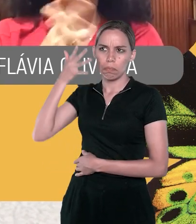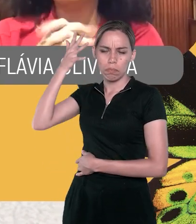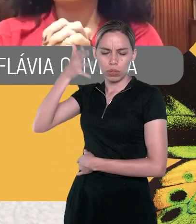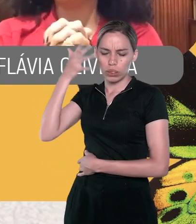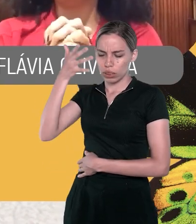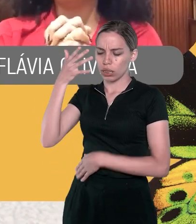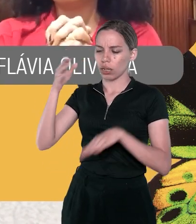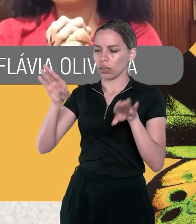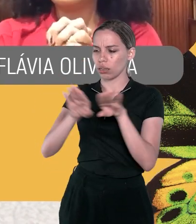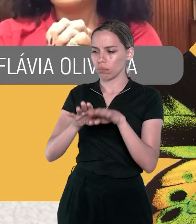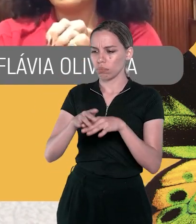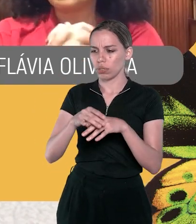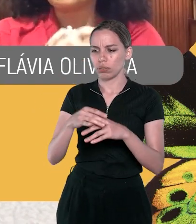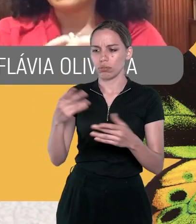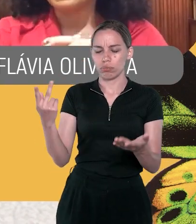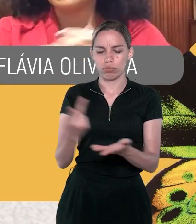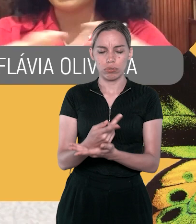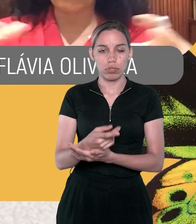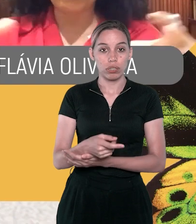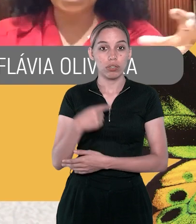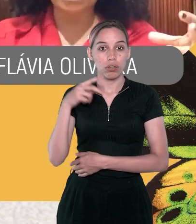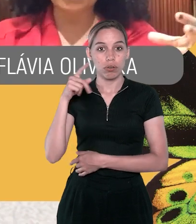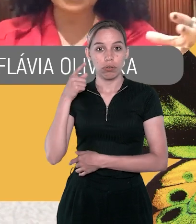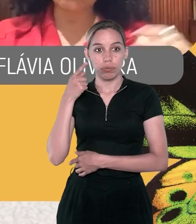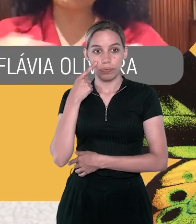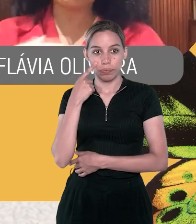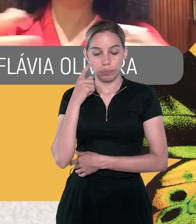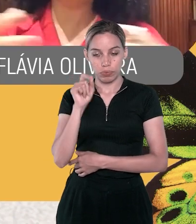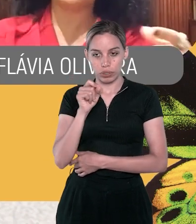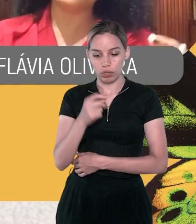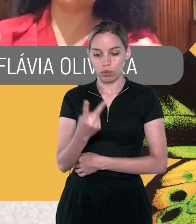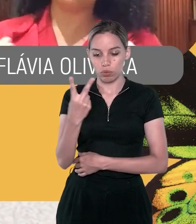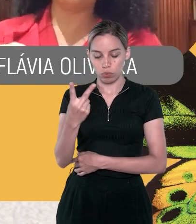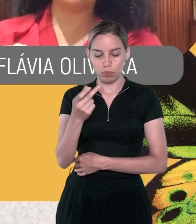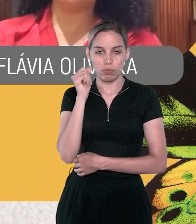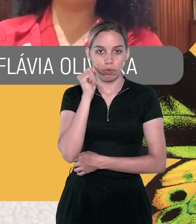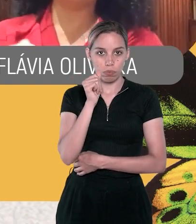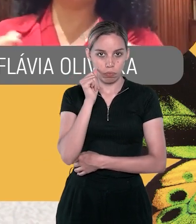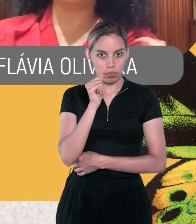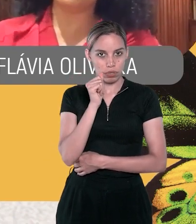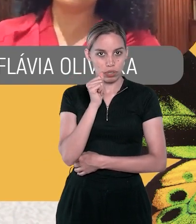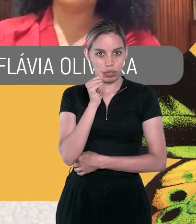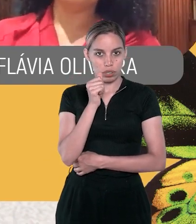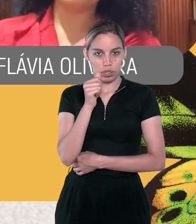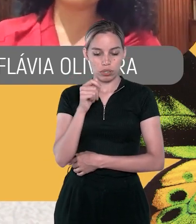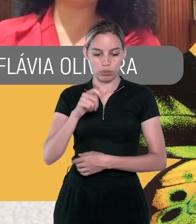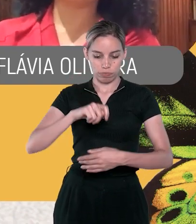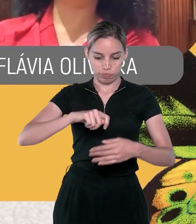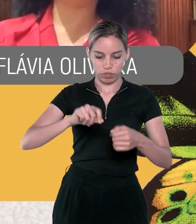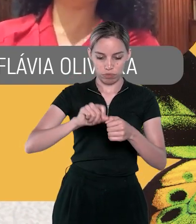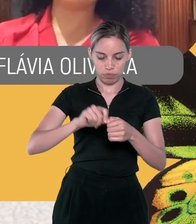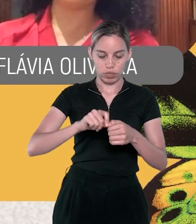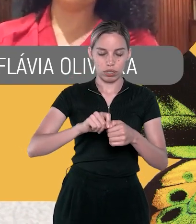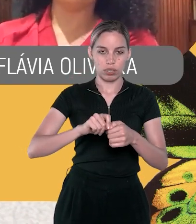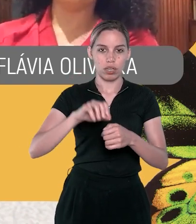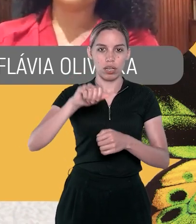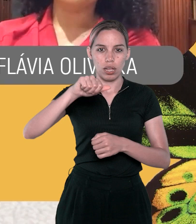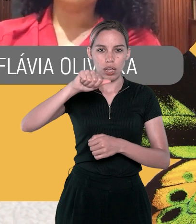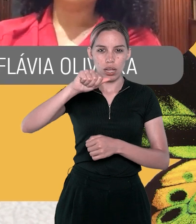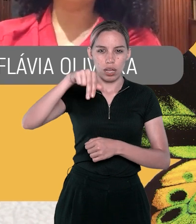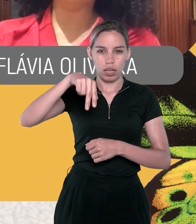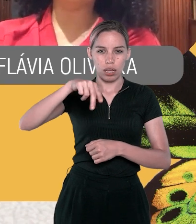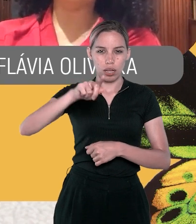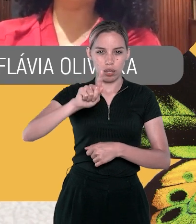muito, né? Que são duas mulheres que vendem angu na Praça 15,